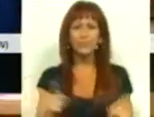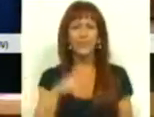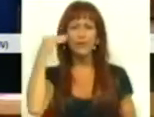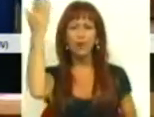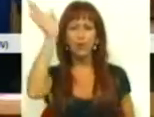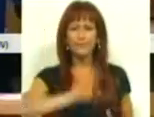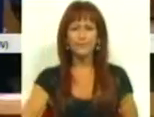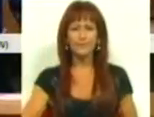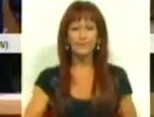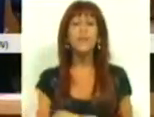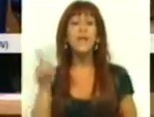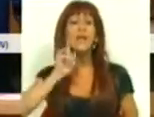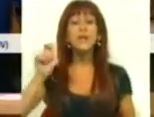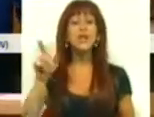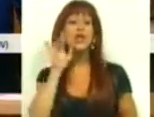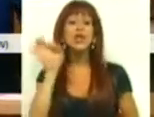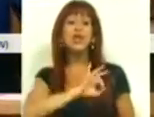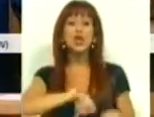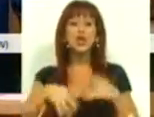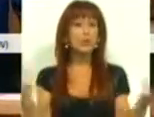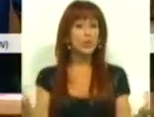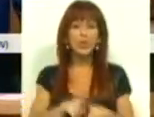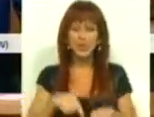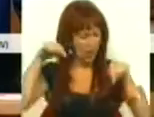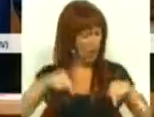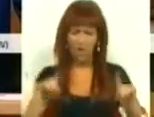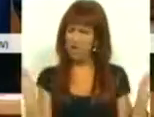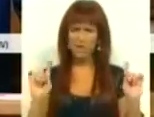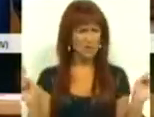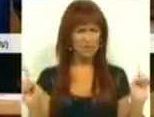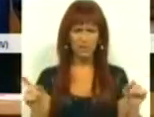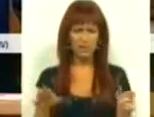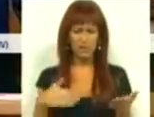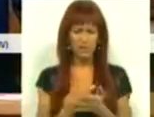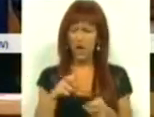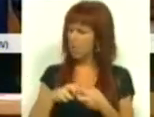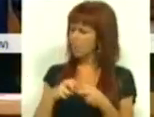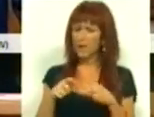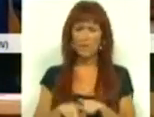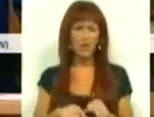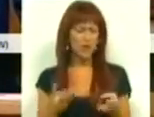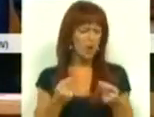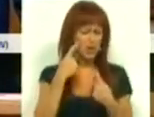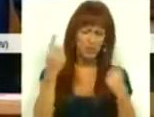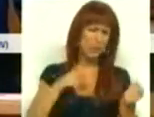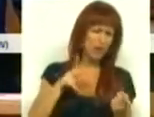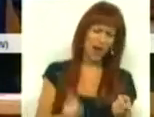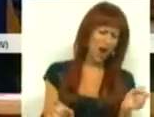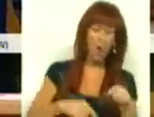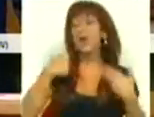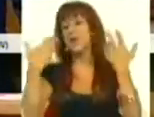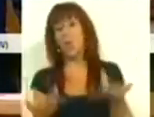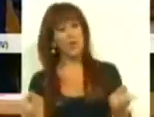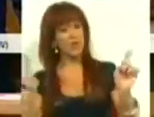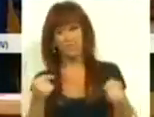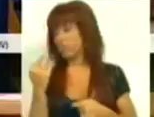o futuro. Senhora Presidente, senhores deputados, não é de hoje que Portugal tem problemas com as suas contas públicas. Não é de